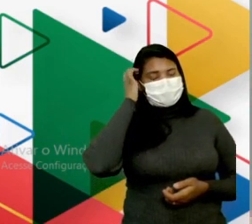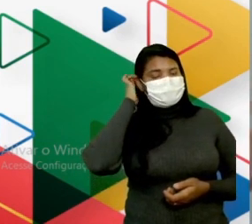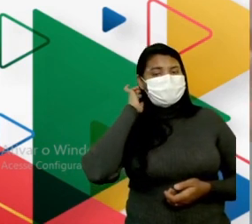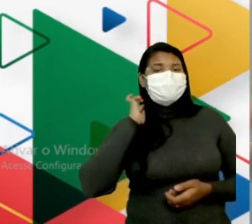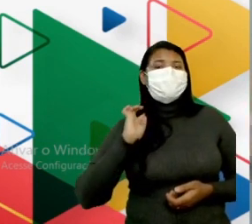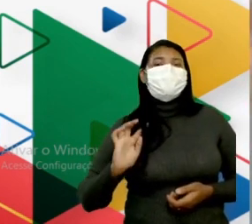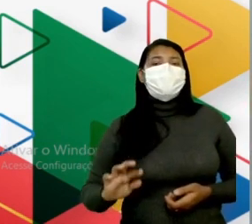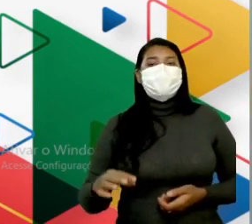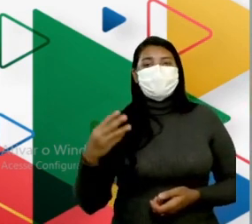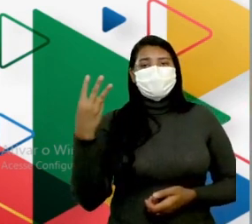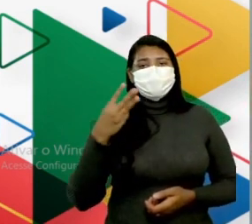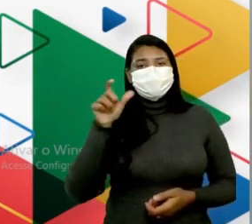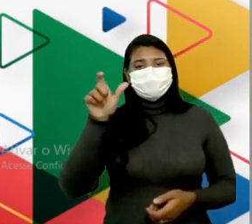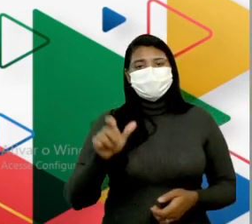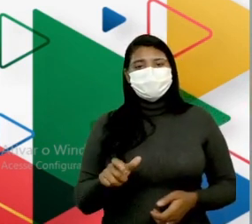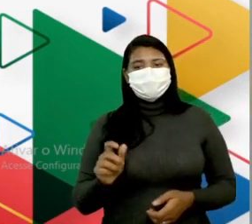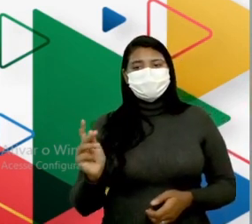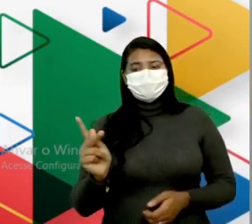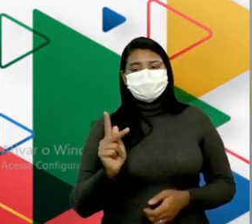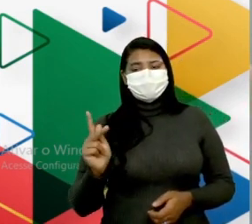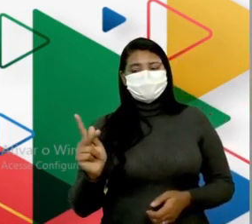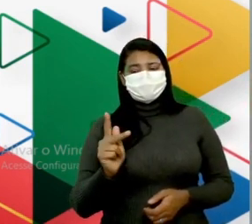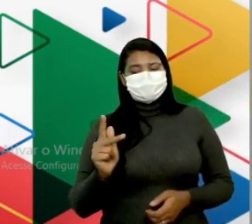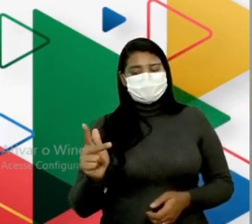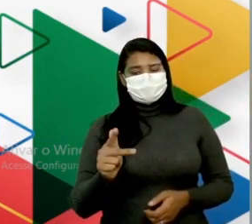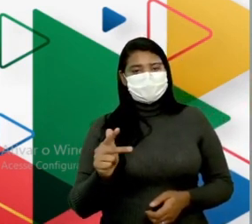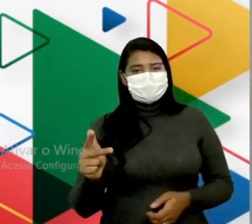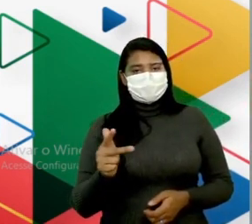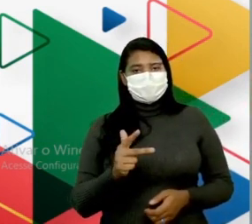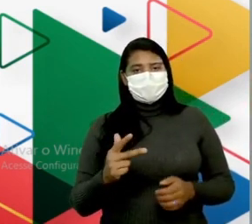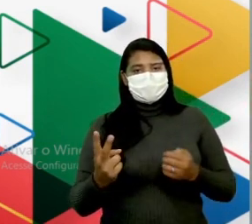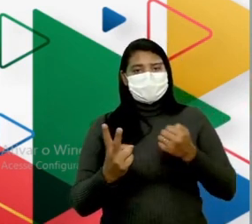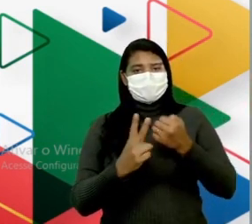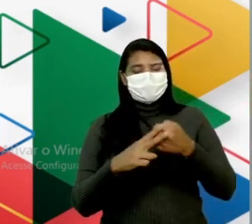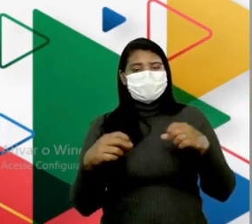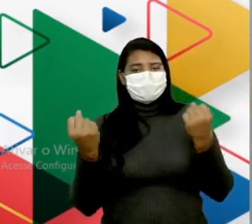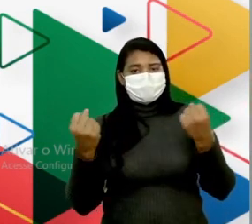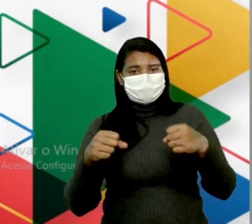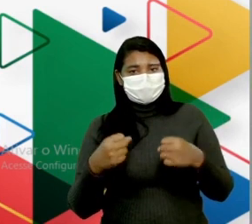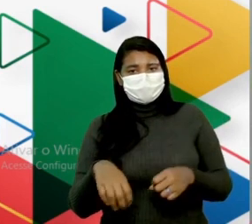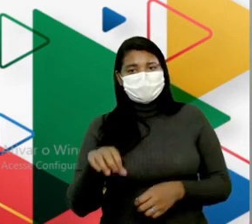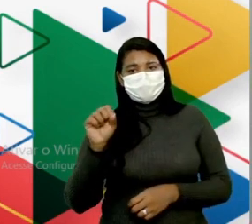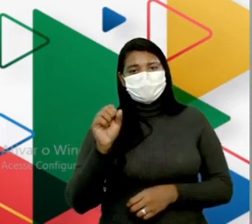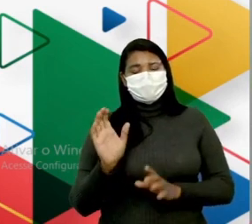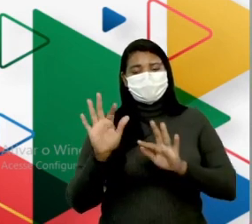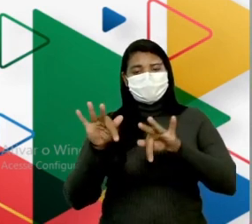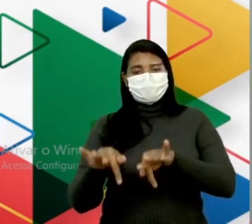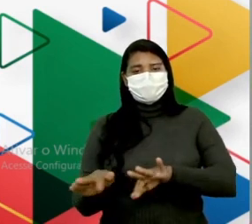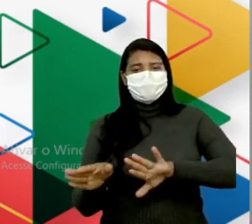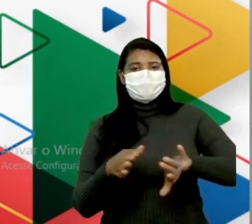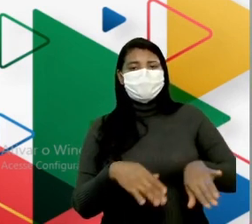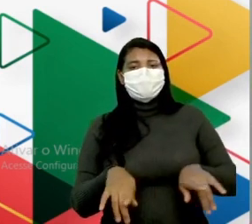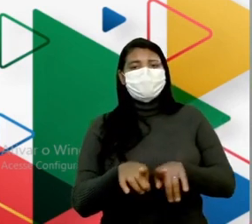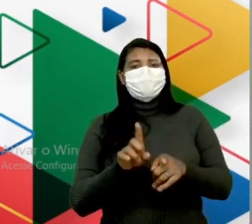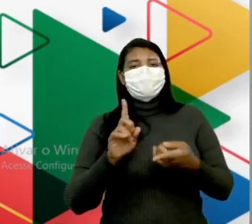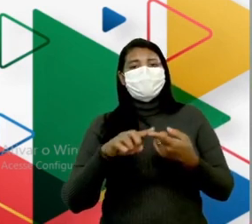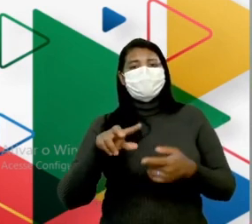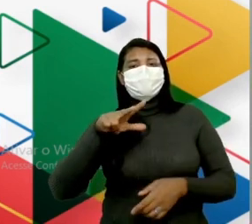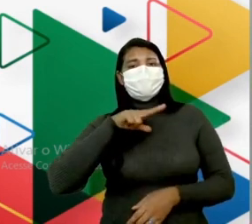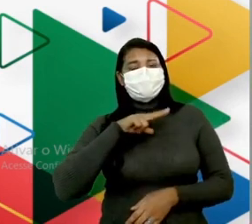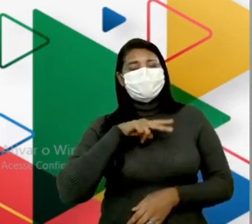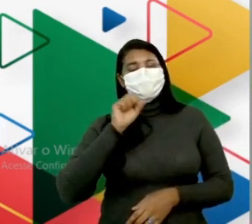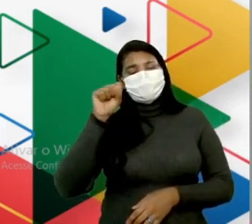ending. Na terceira pessoa, o verbo precisa do S final. É a regra geral. Tem suas